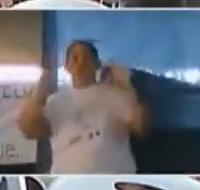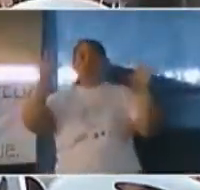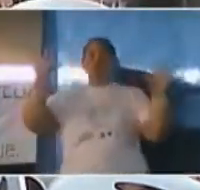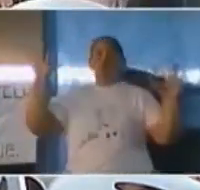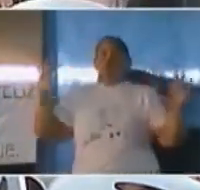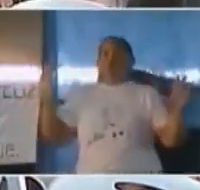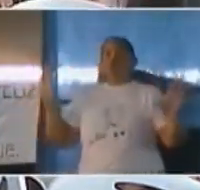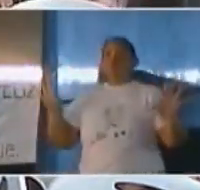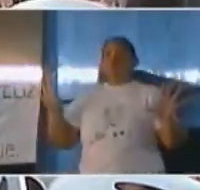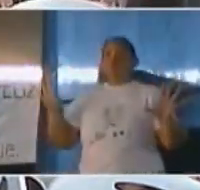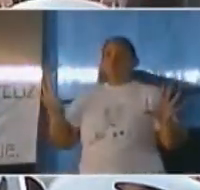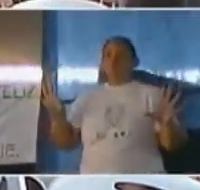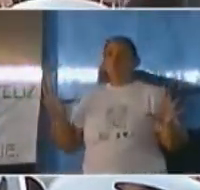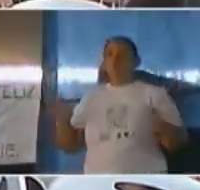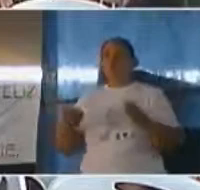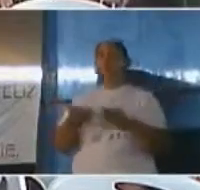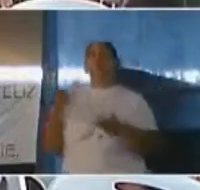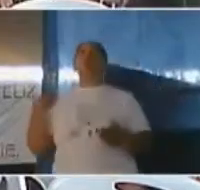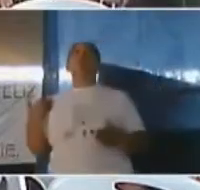de medo.